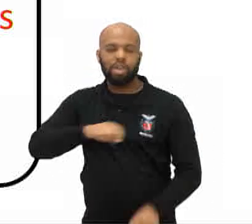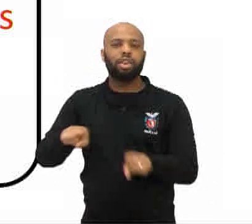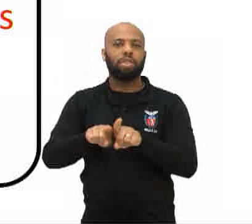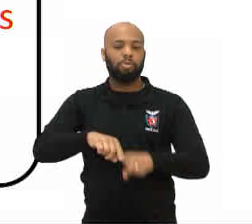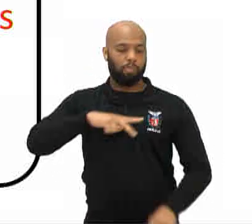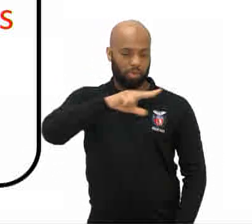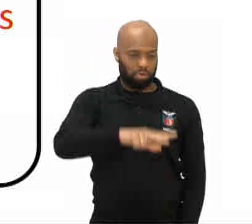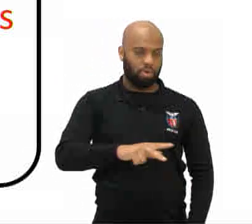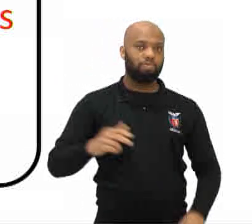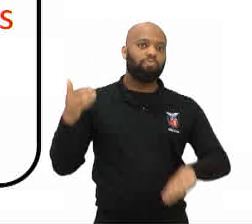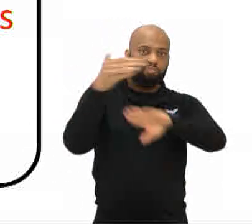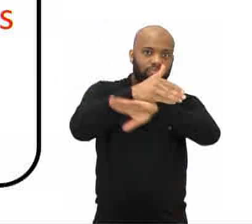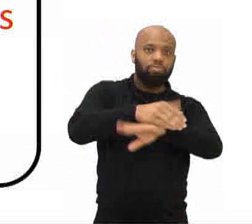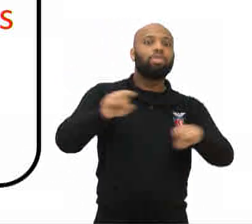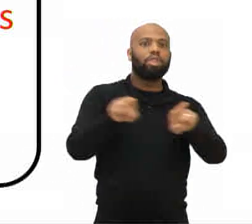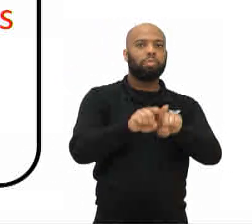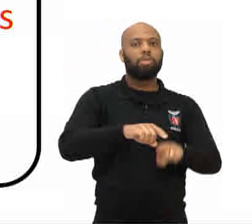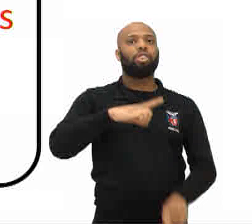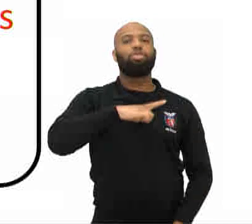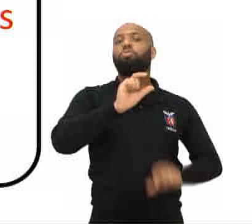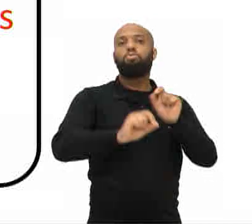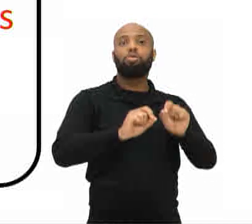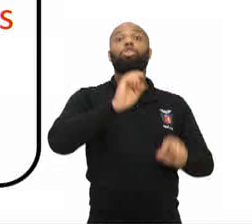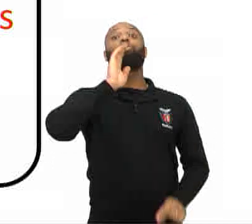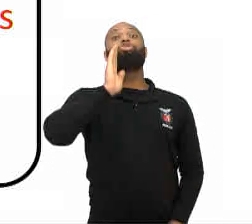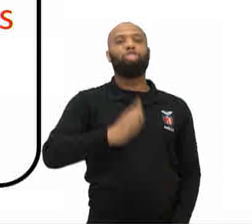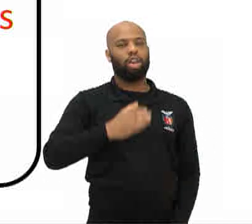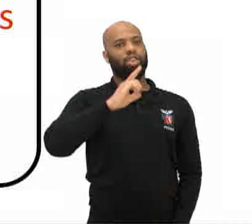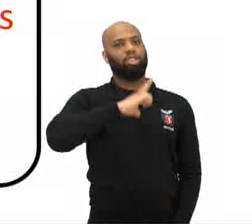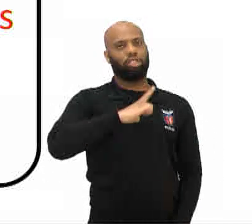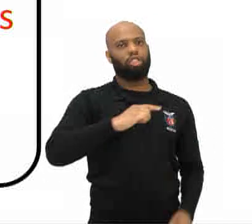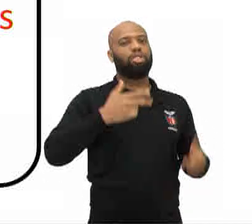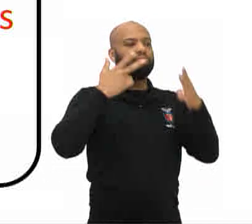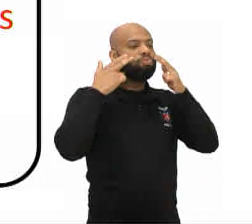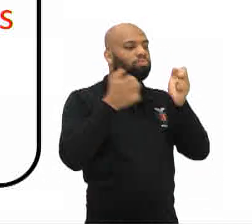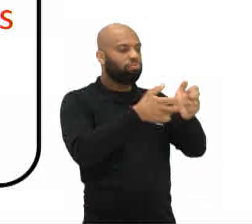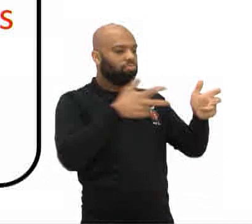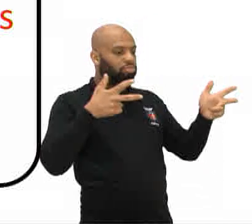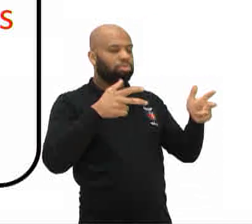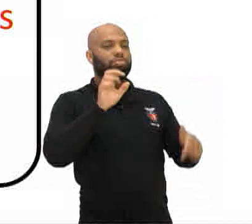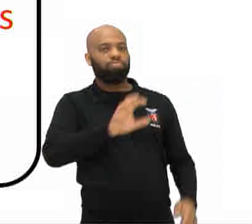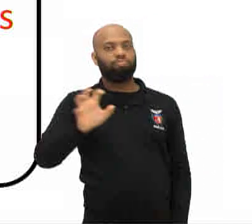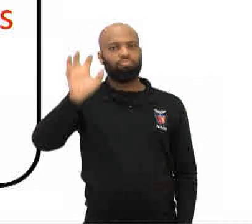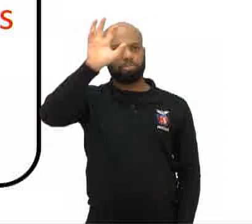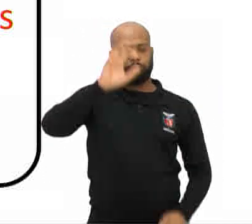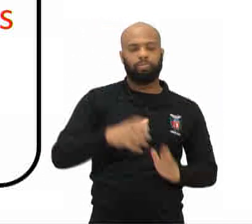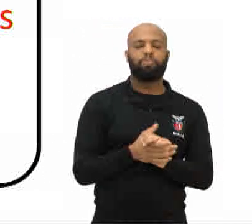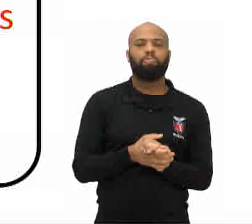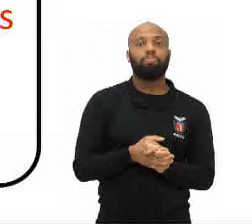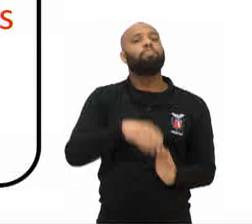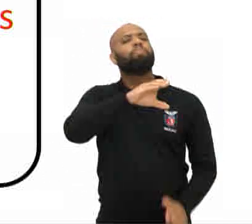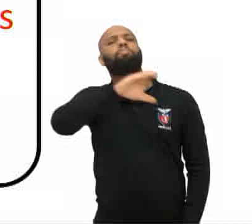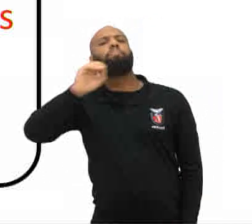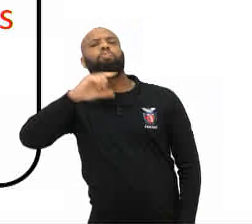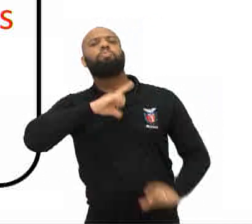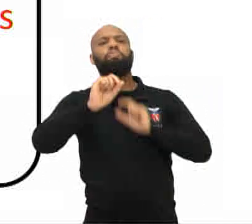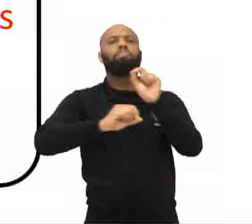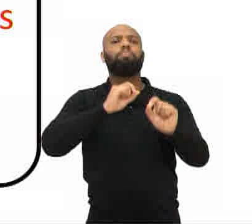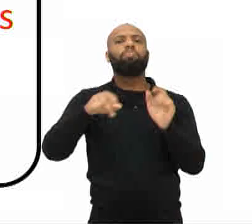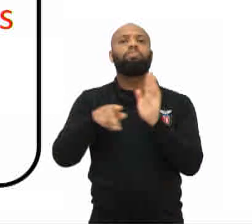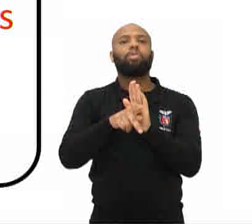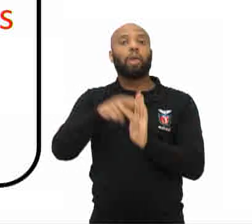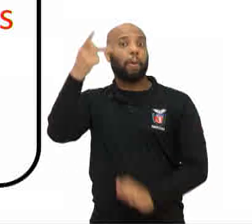e também nós já tínhamos a presença dos povos nativos ali, dos indígenas na região. E o centro-oeste? Foram as expedições